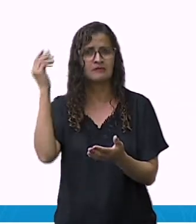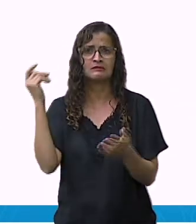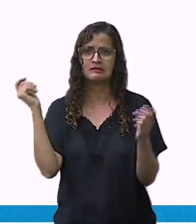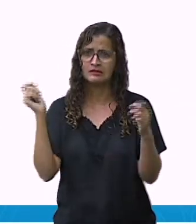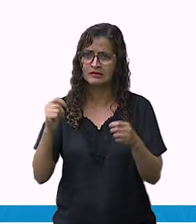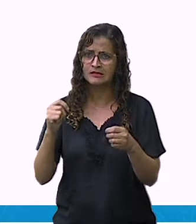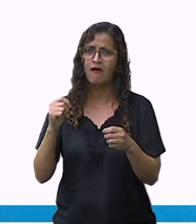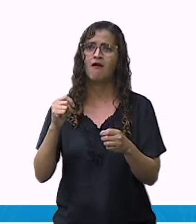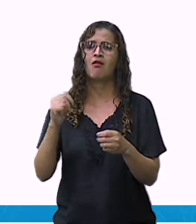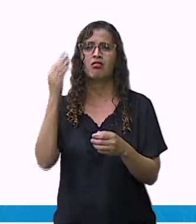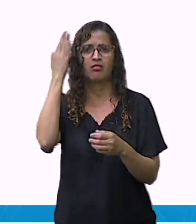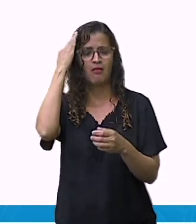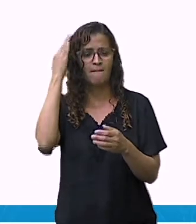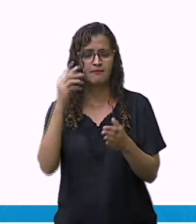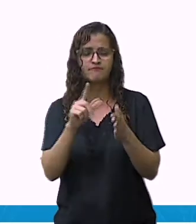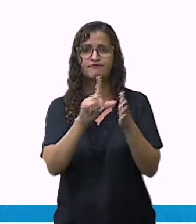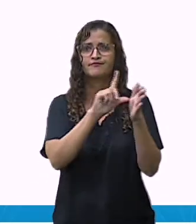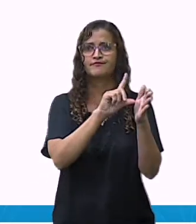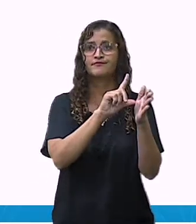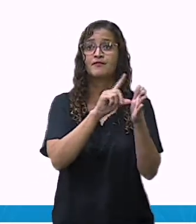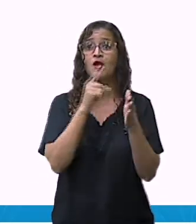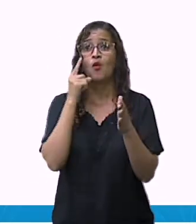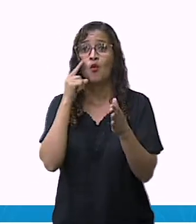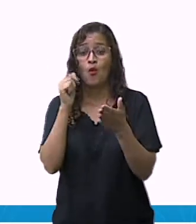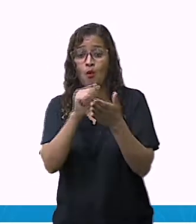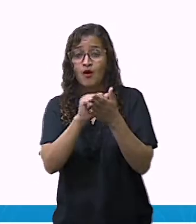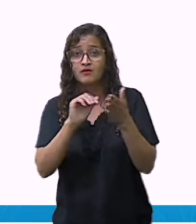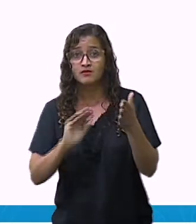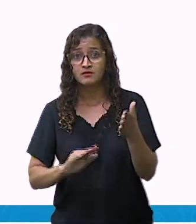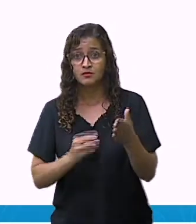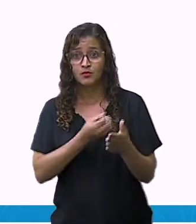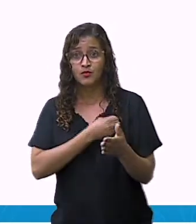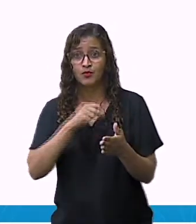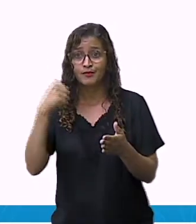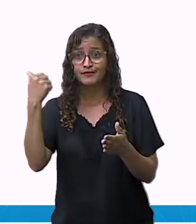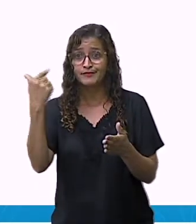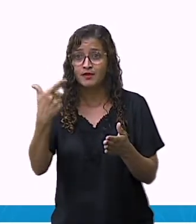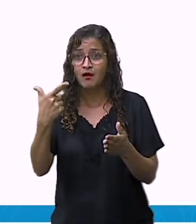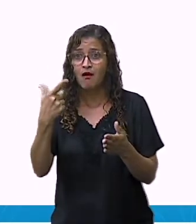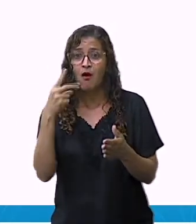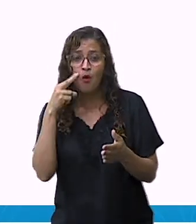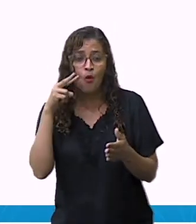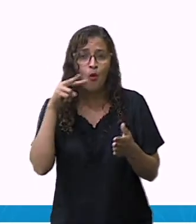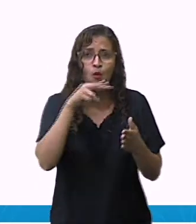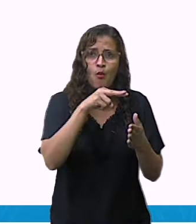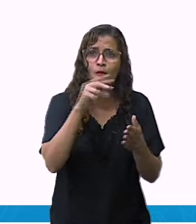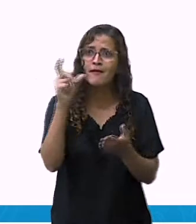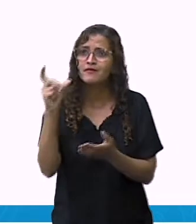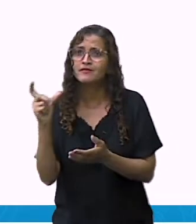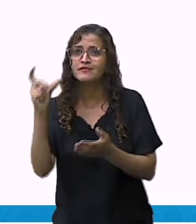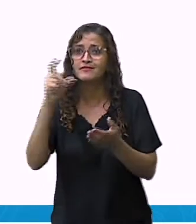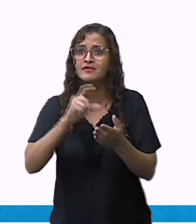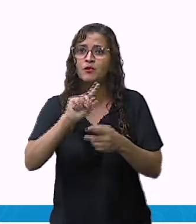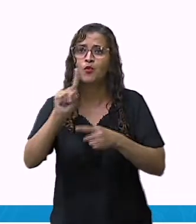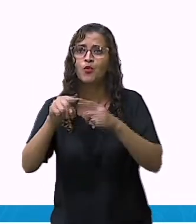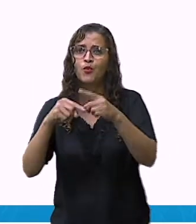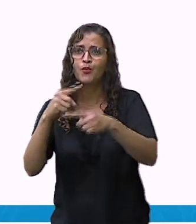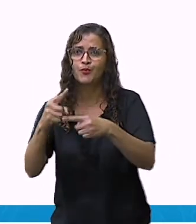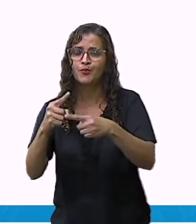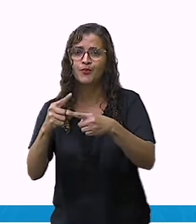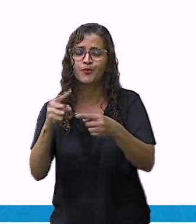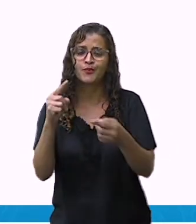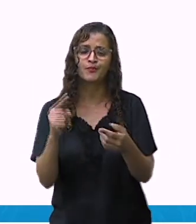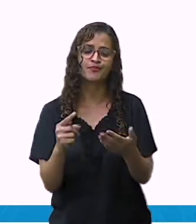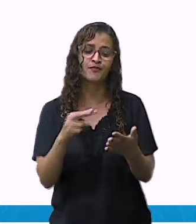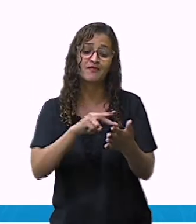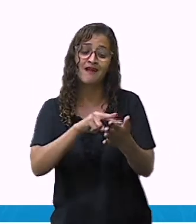2. Procure a palavra peça e escreva o significado mais